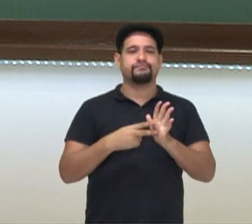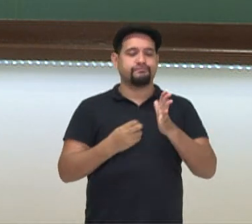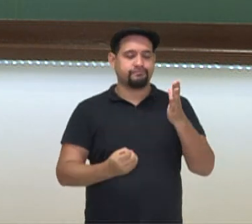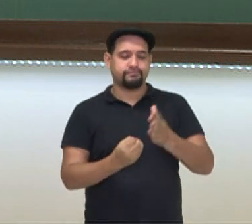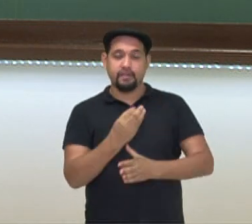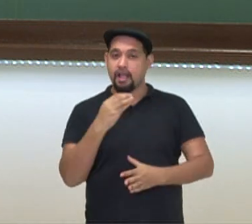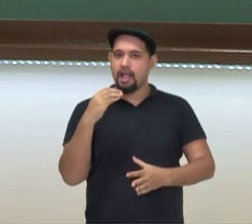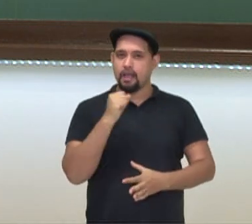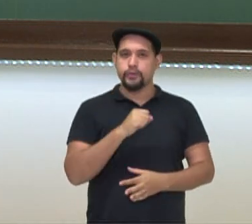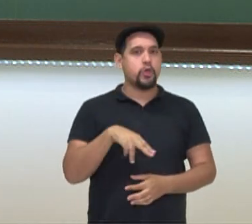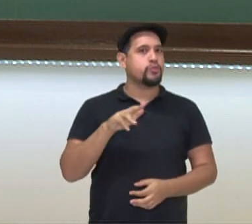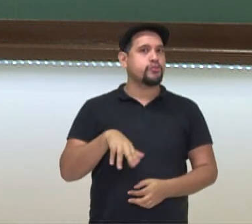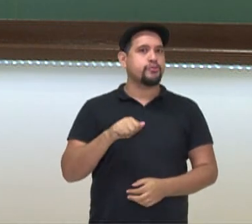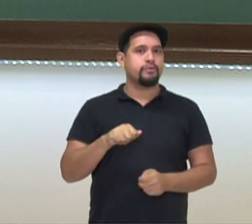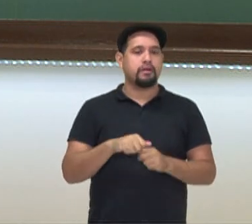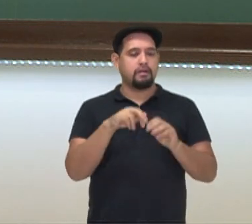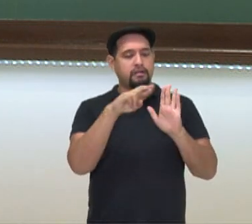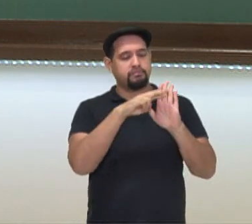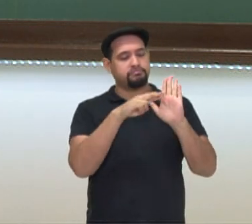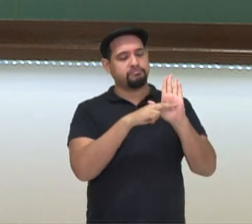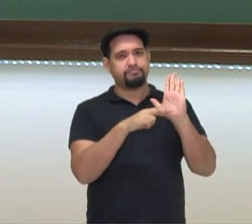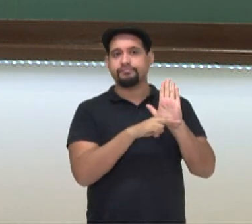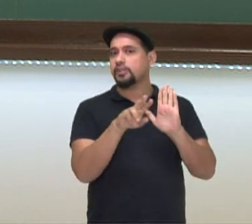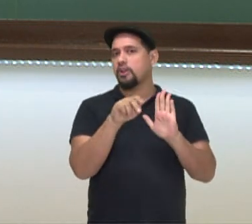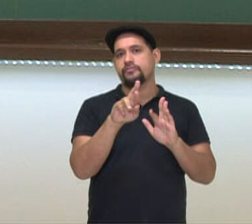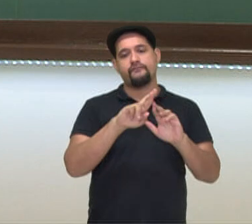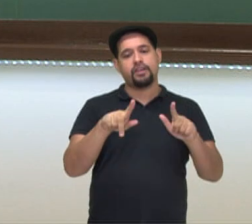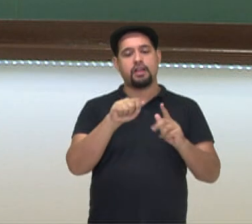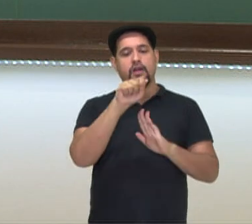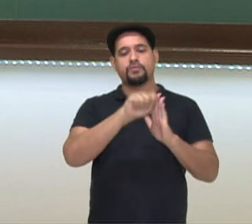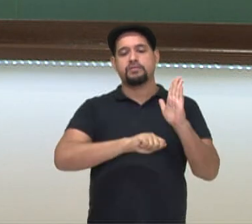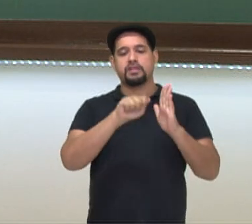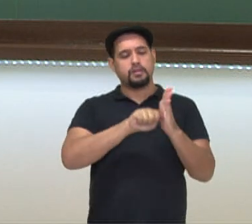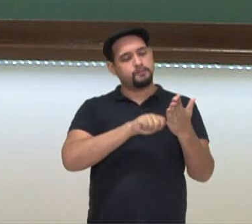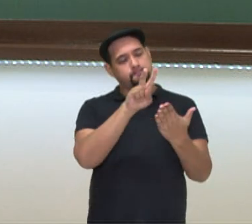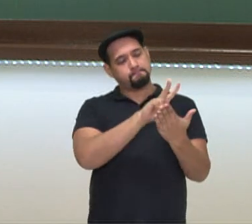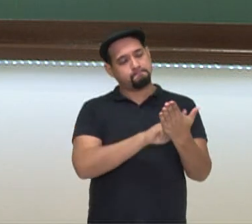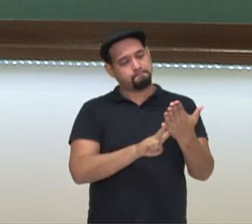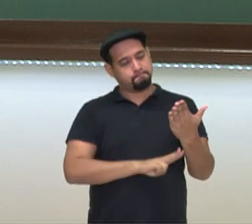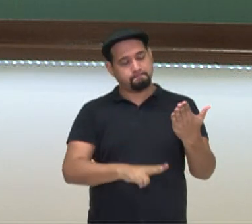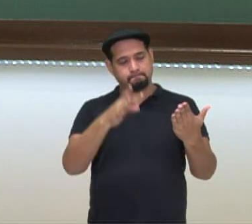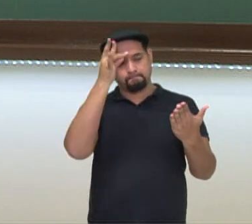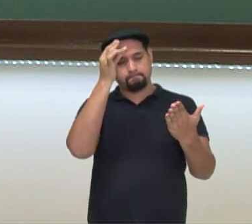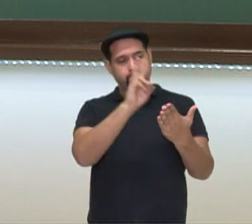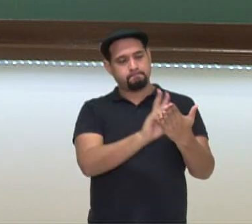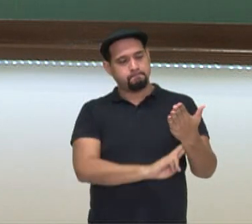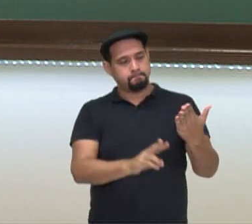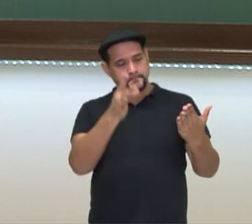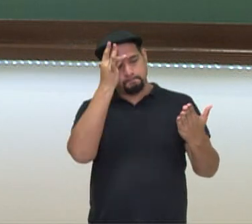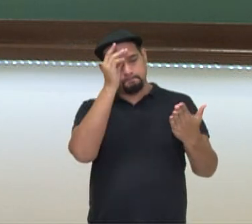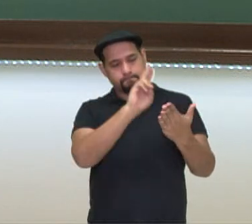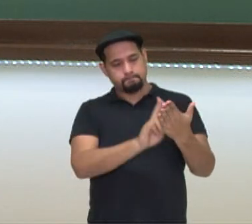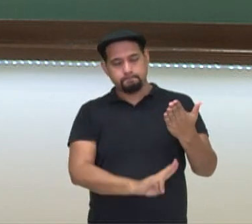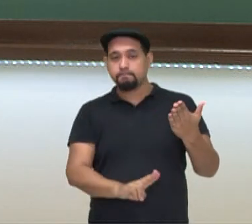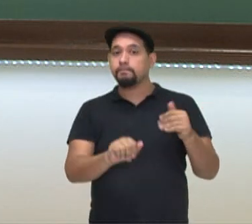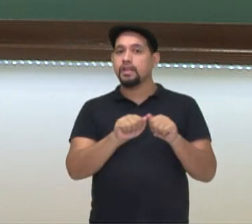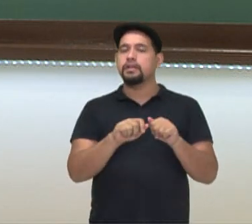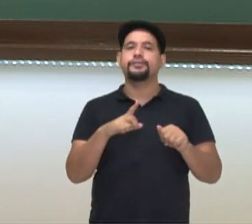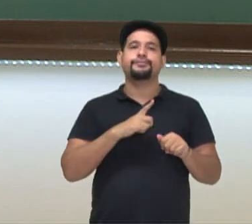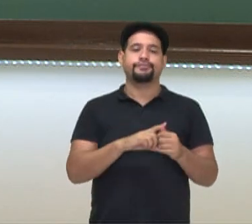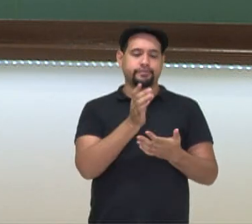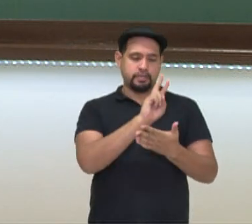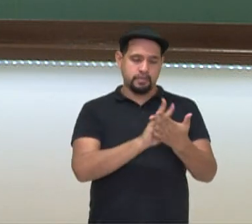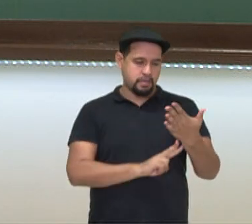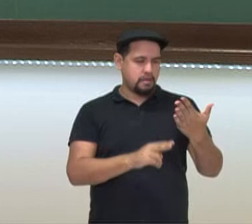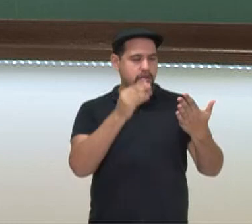hora da cena, nunca é determinada. Não é como no texto dramático que a gente viu ali no teatro grego, né? Que o artista tinha o texto